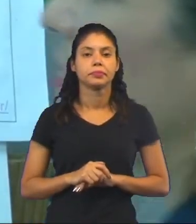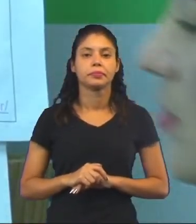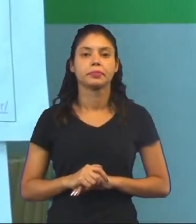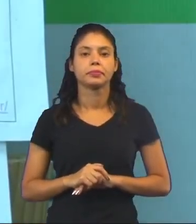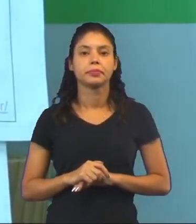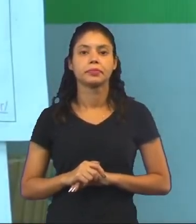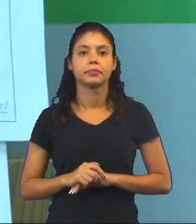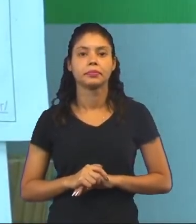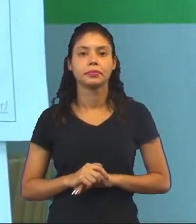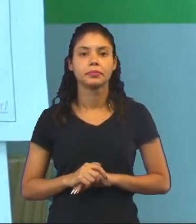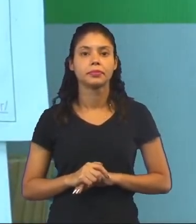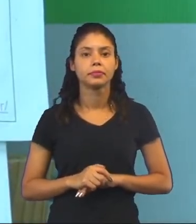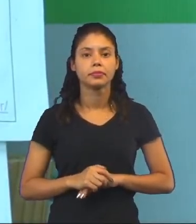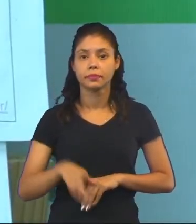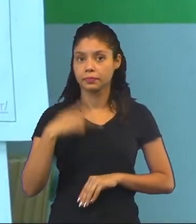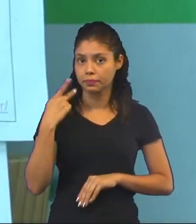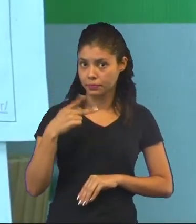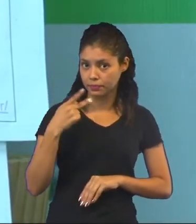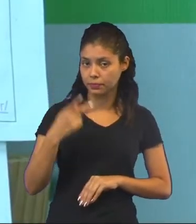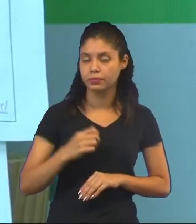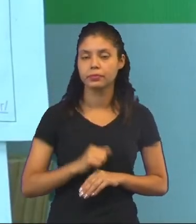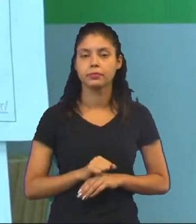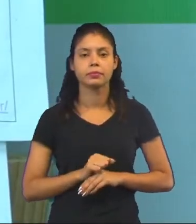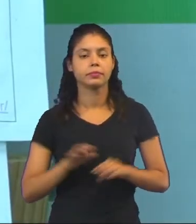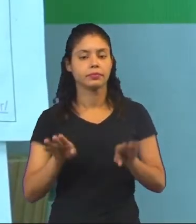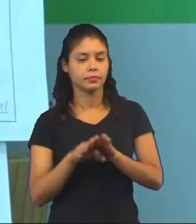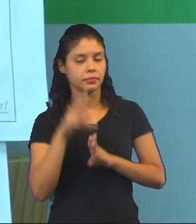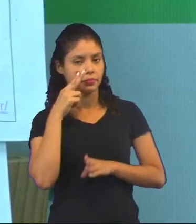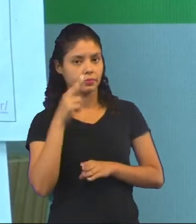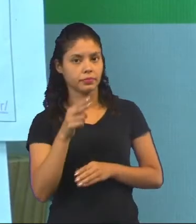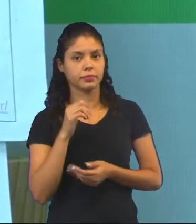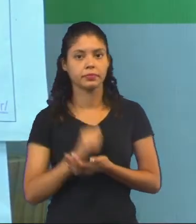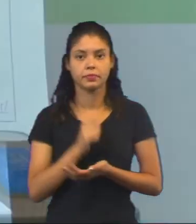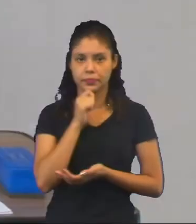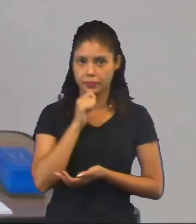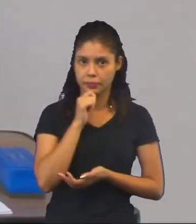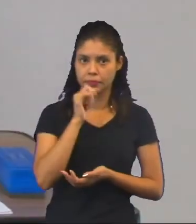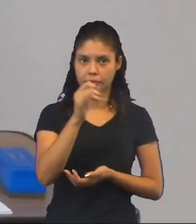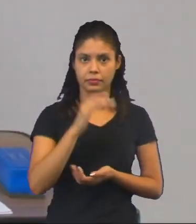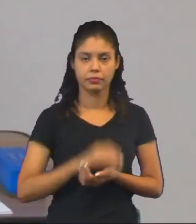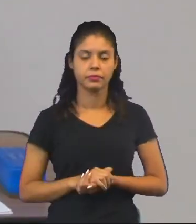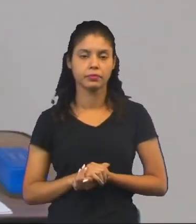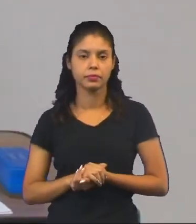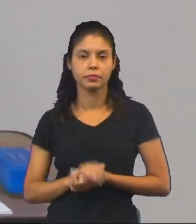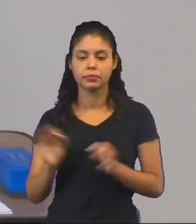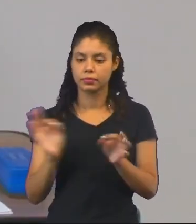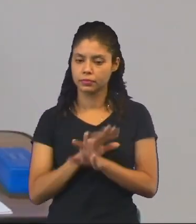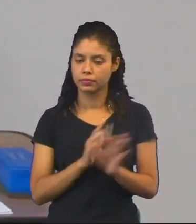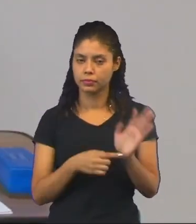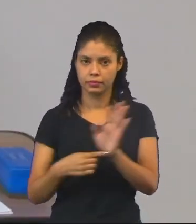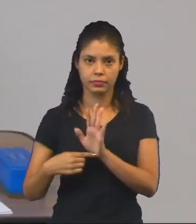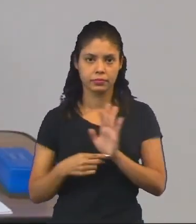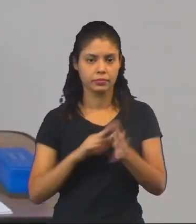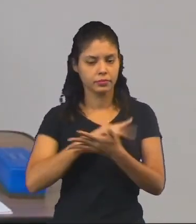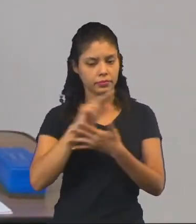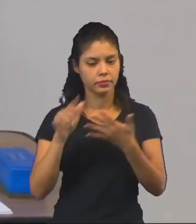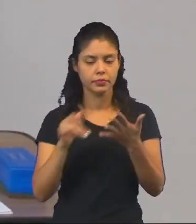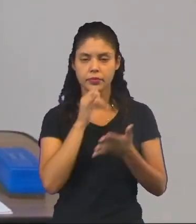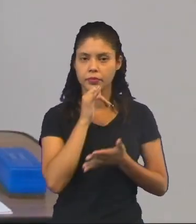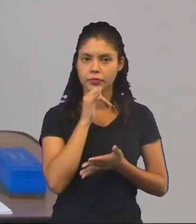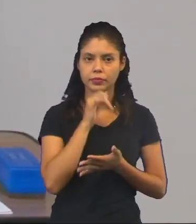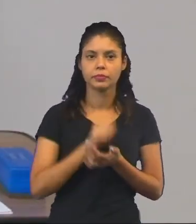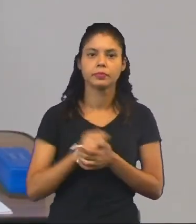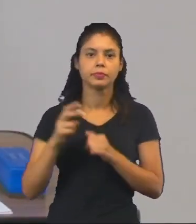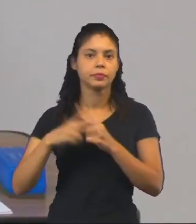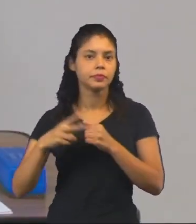Verbo dizer, ó, que também nós vimos aí no exemplo, tá? Que eu acabei de mostrar para vocês vários exemplos